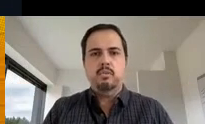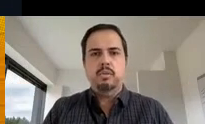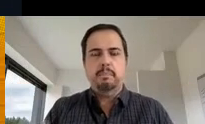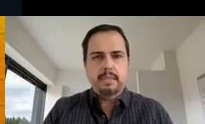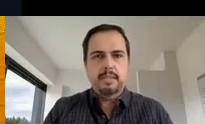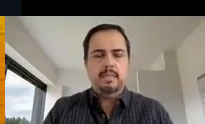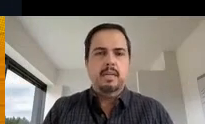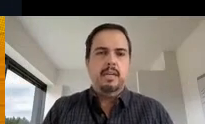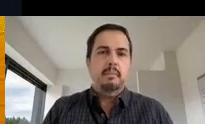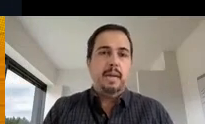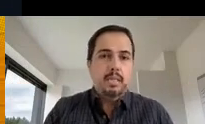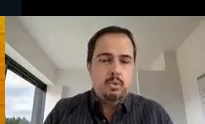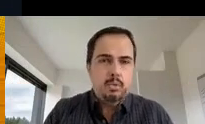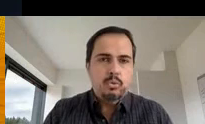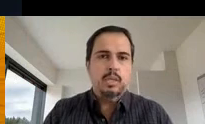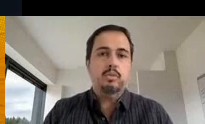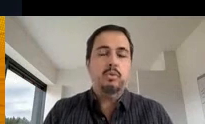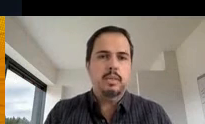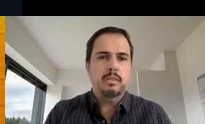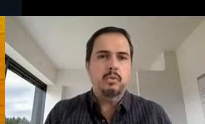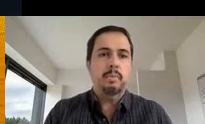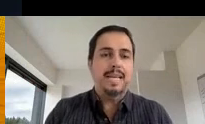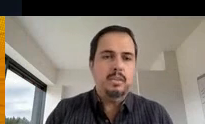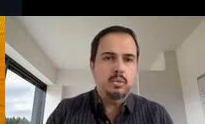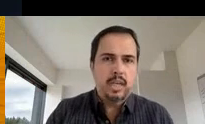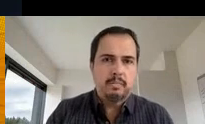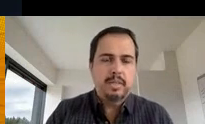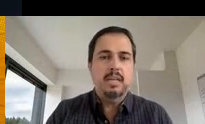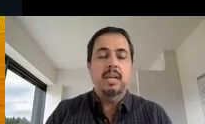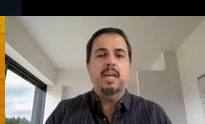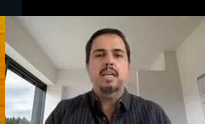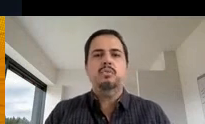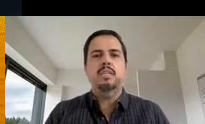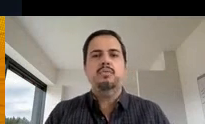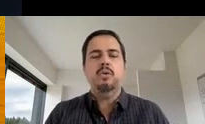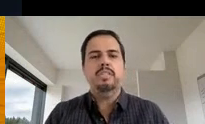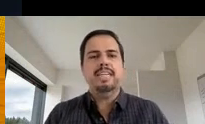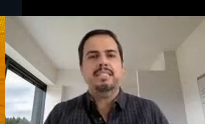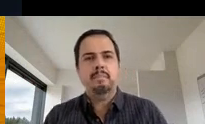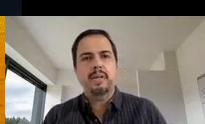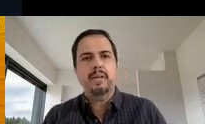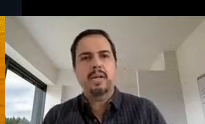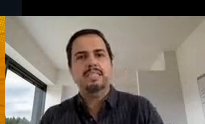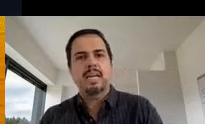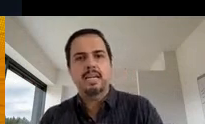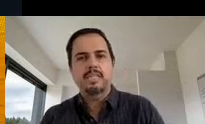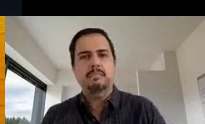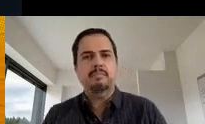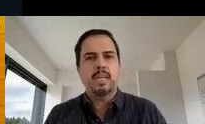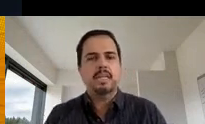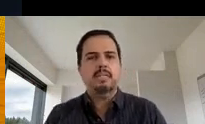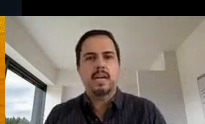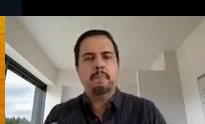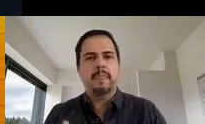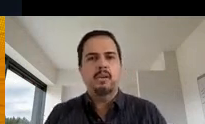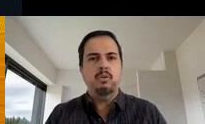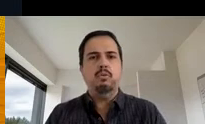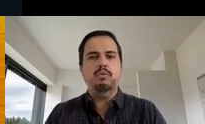o dia a dia da sua empresa para isso, da sua atuação, para isso sempre. Isso vai te forçar sempre a pensar